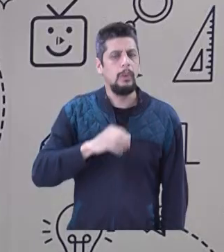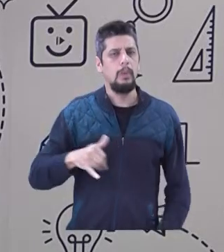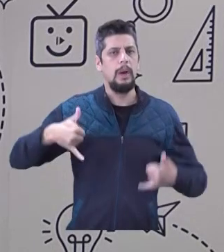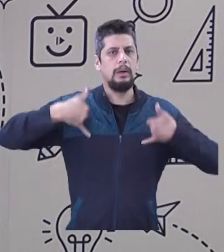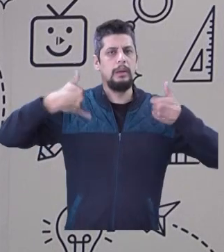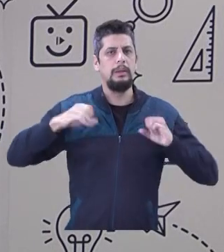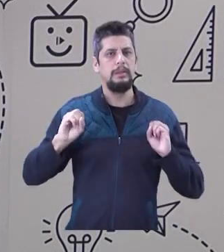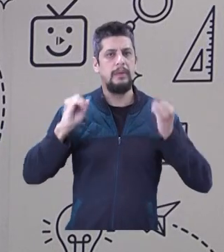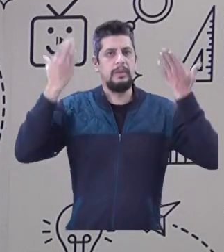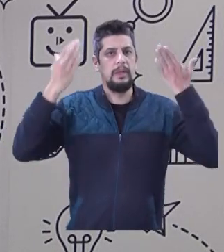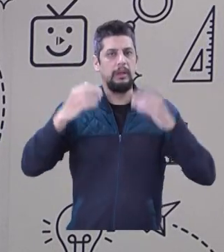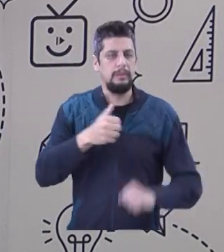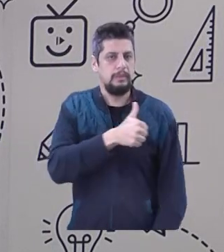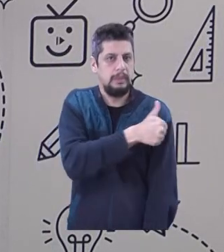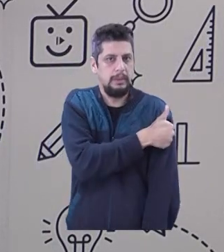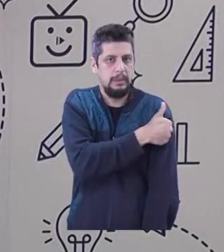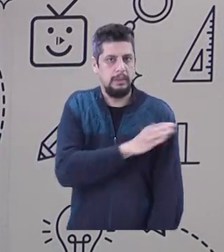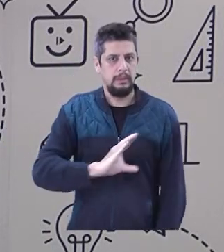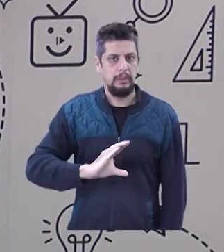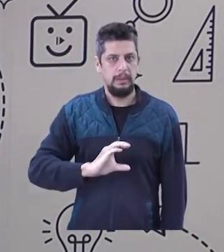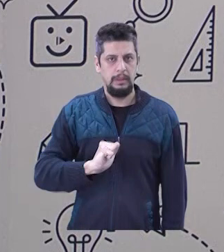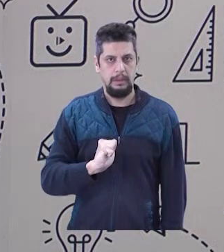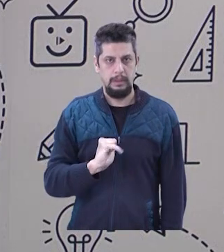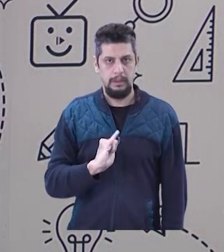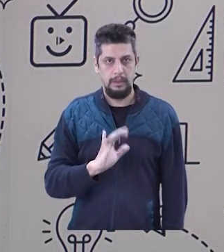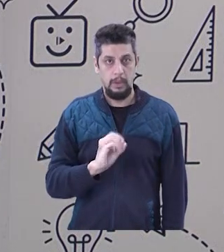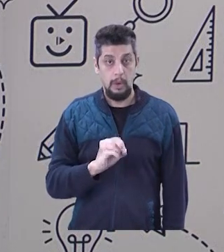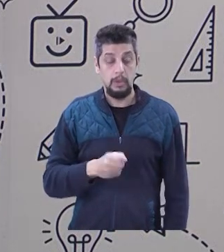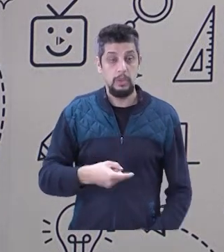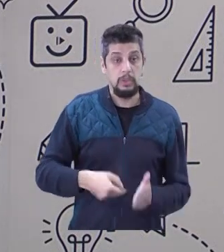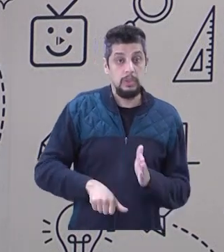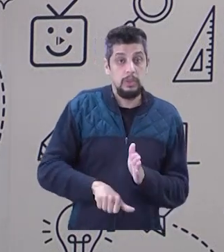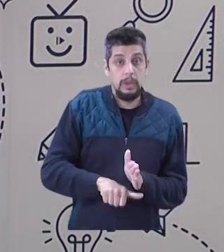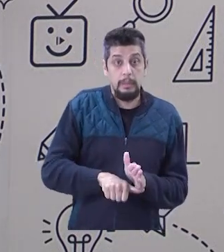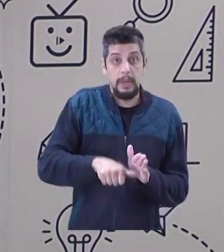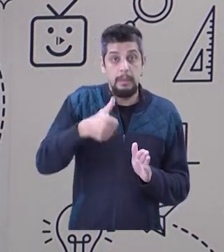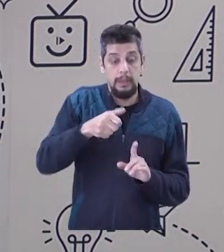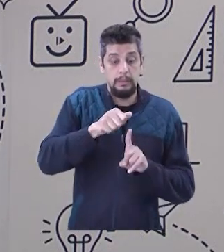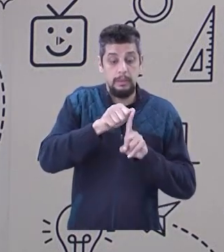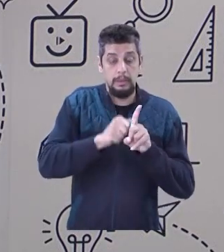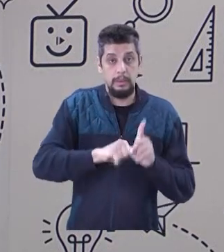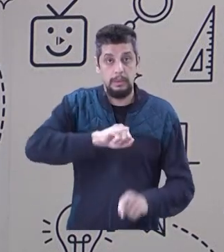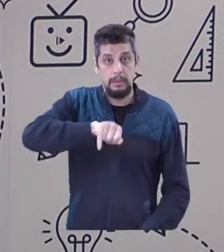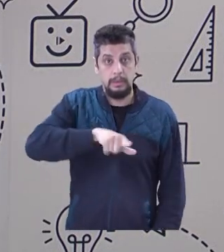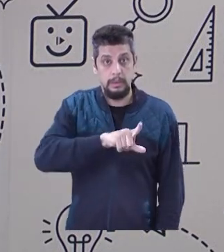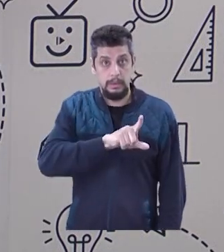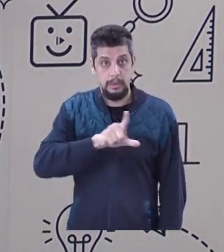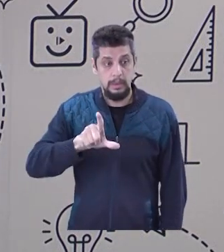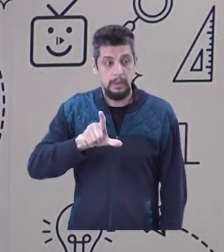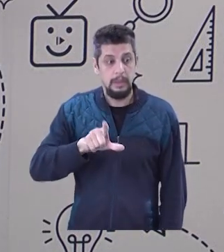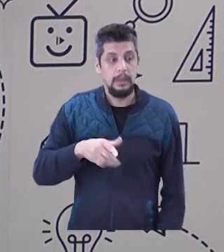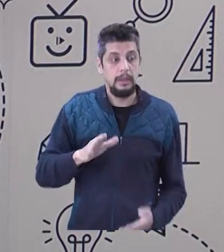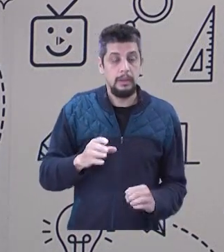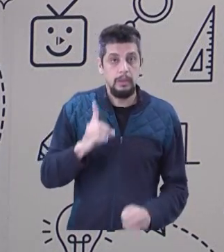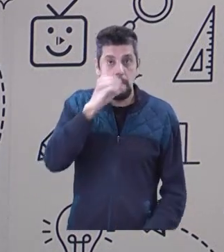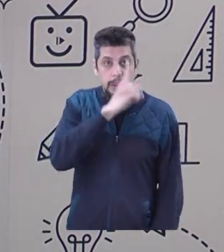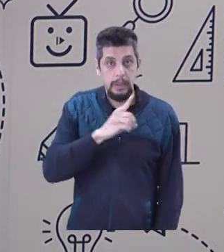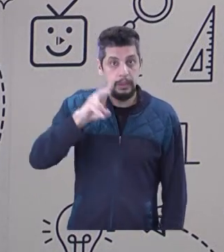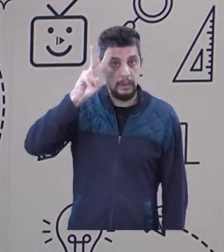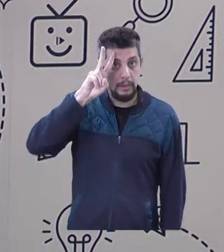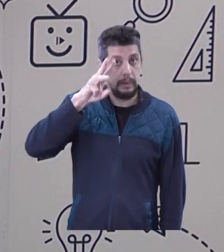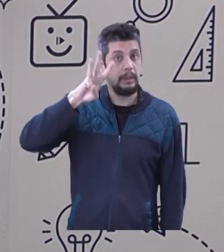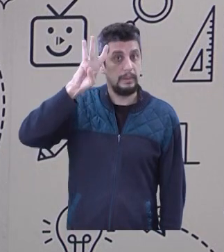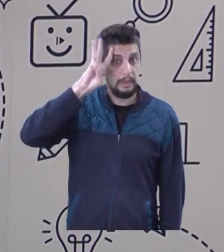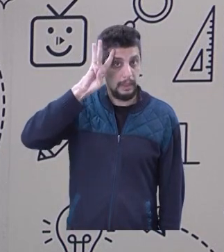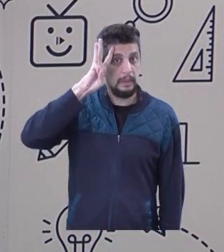quem? Do Caio. Do Caio. Do Caio. Começa em que dia? Dia 1º. Então, no meu calendário aqui também, eu vou ter que procurar.